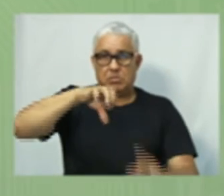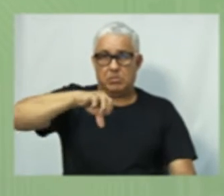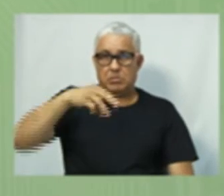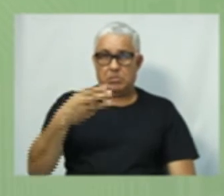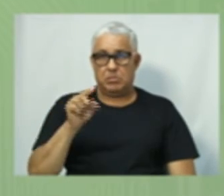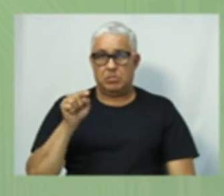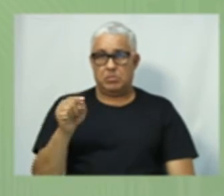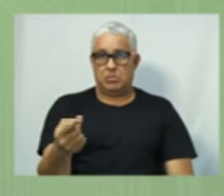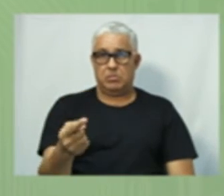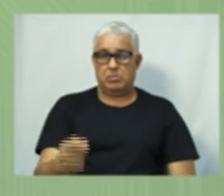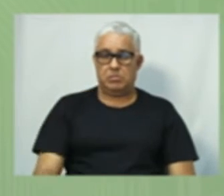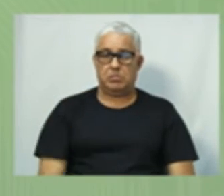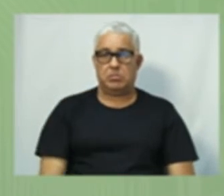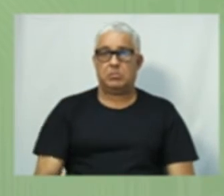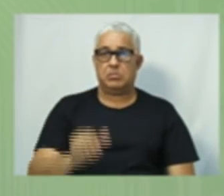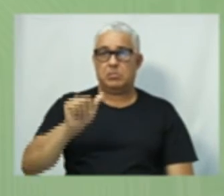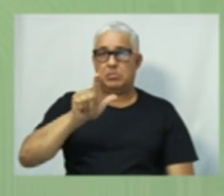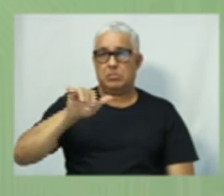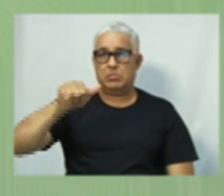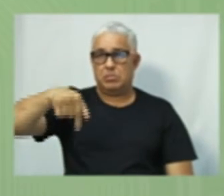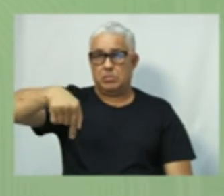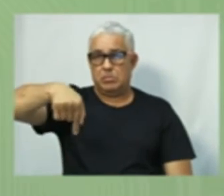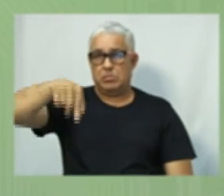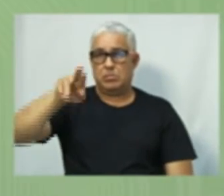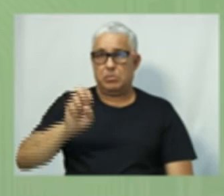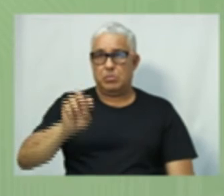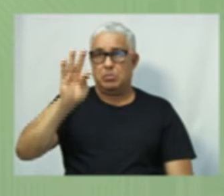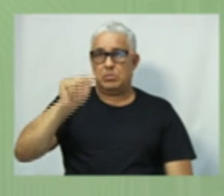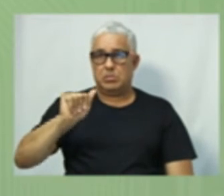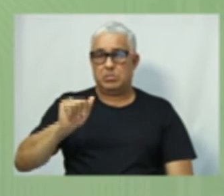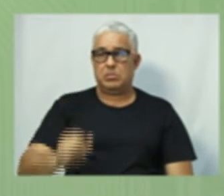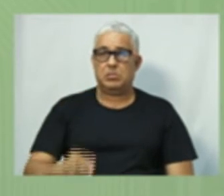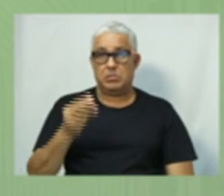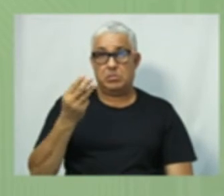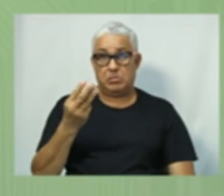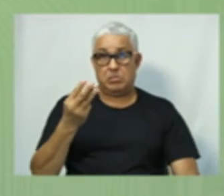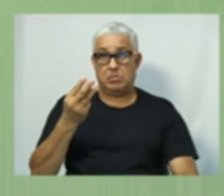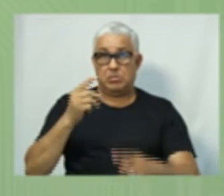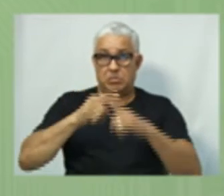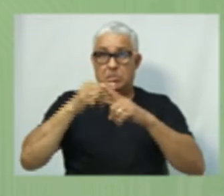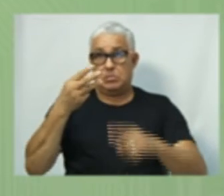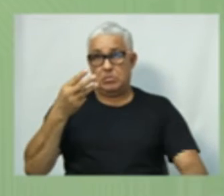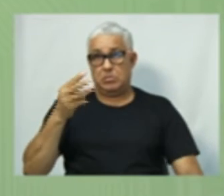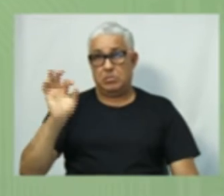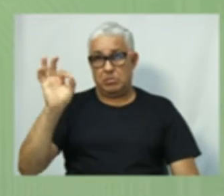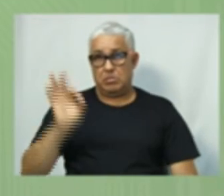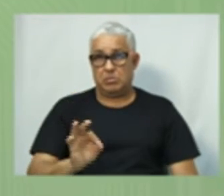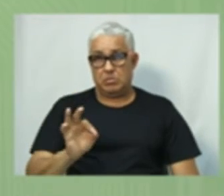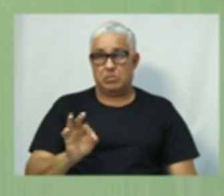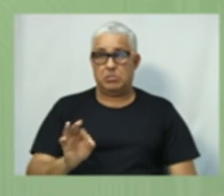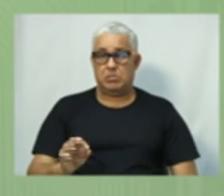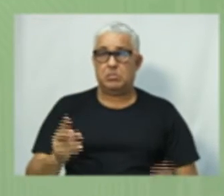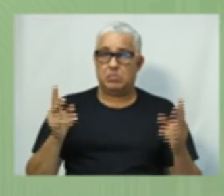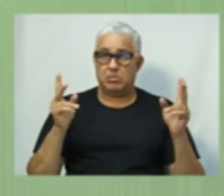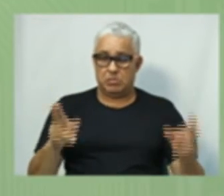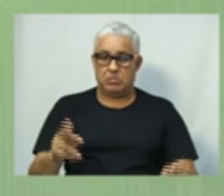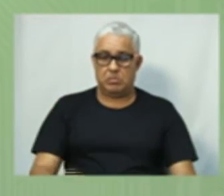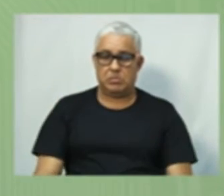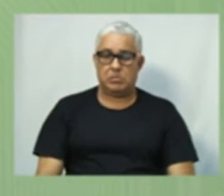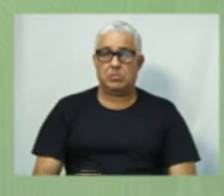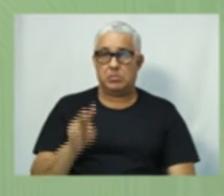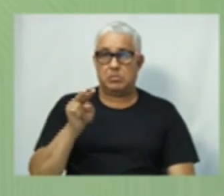93.000. Qual é a alíquota, professor? Alíquota, 3%. Qual é o valor final?